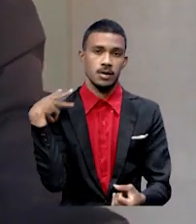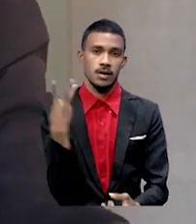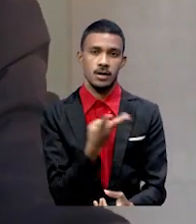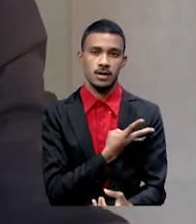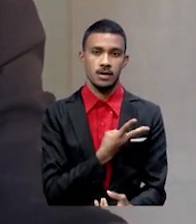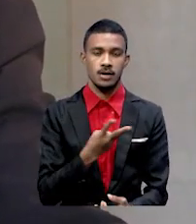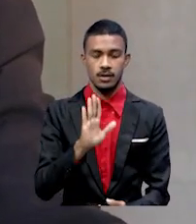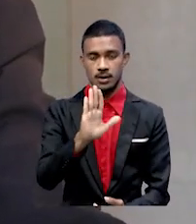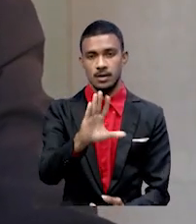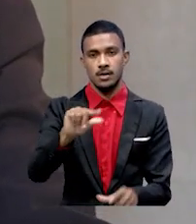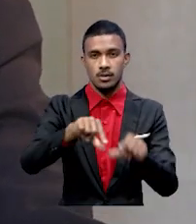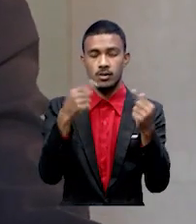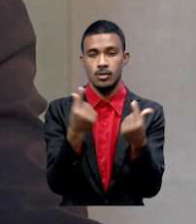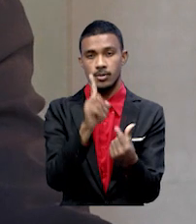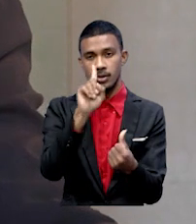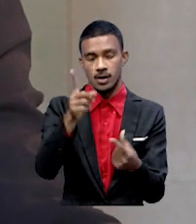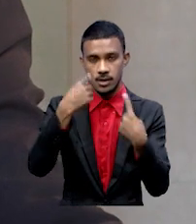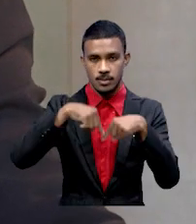o grupo Idaba, prepara